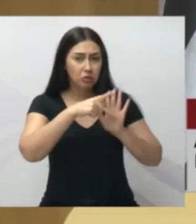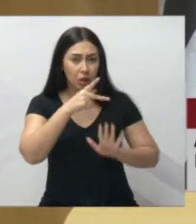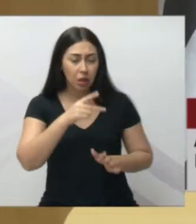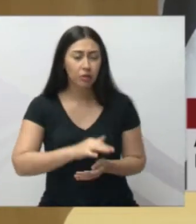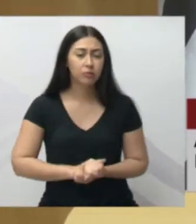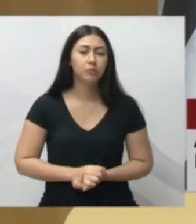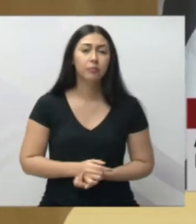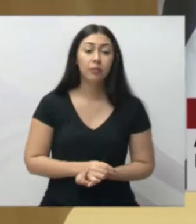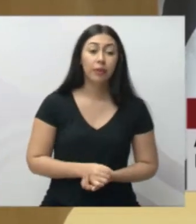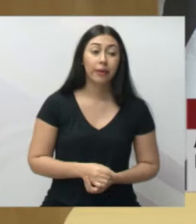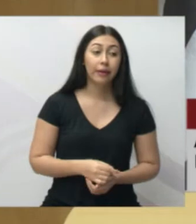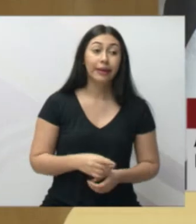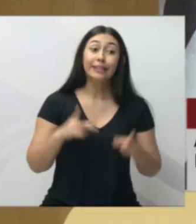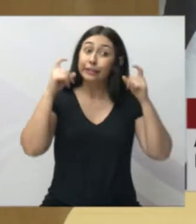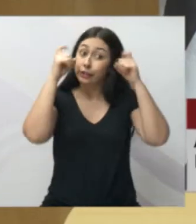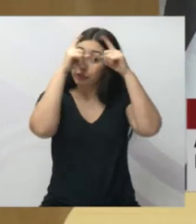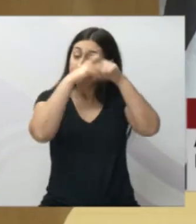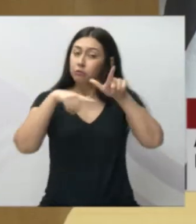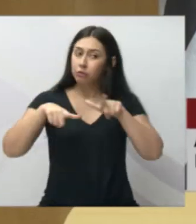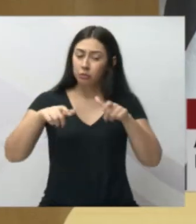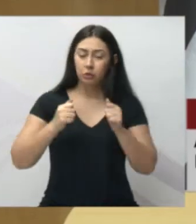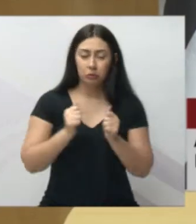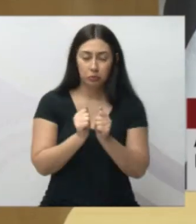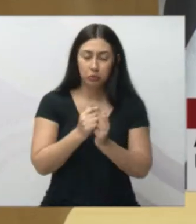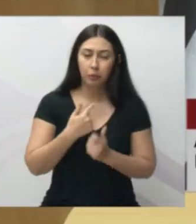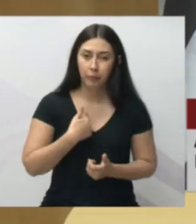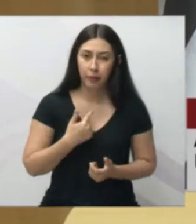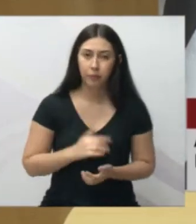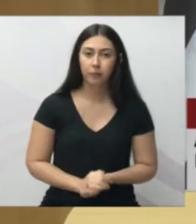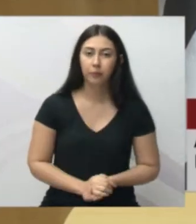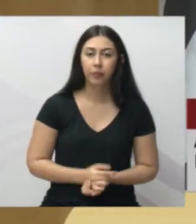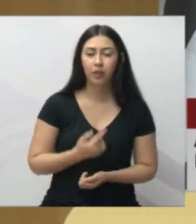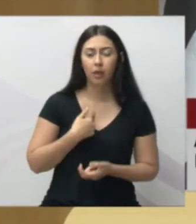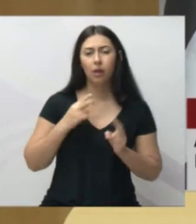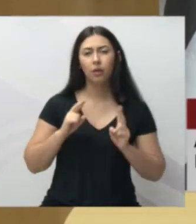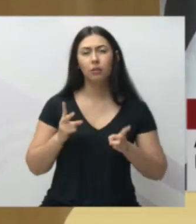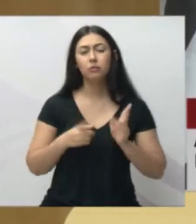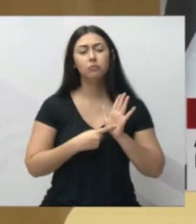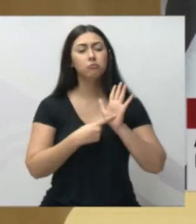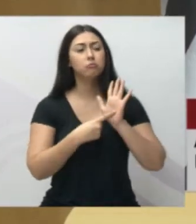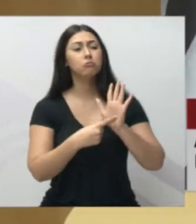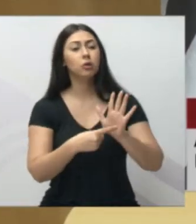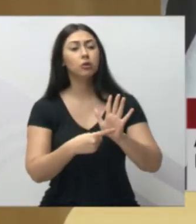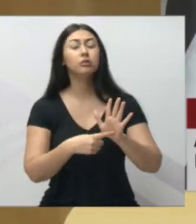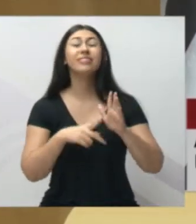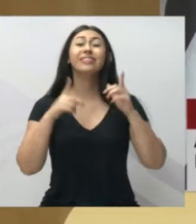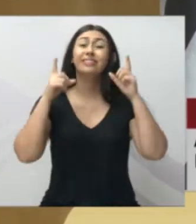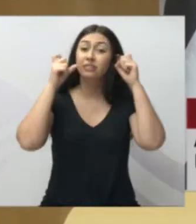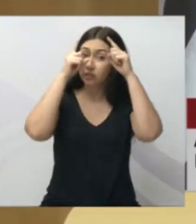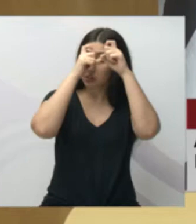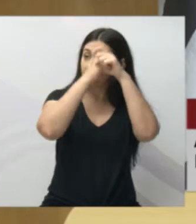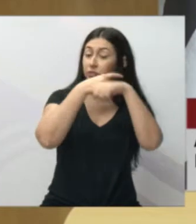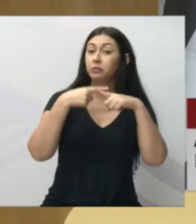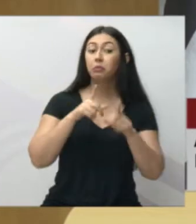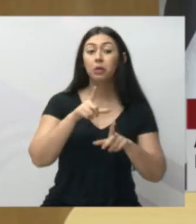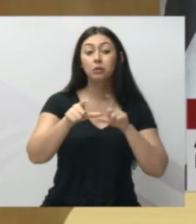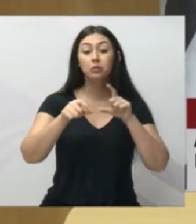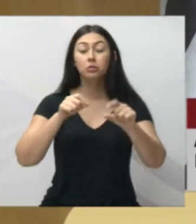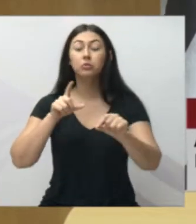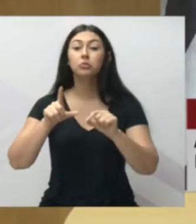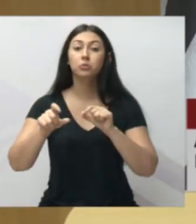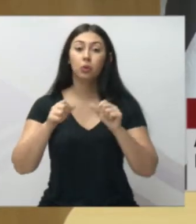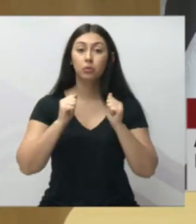comigo. Eu sou bem clara quando na admissão de um assessor político para trabalhar no meu